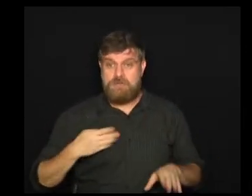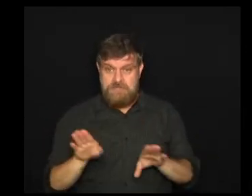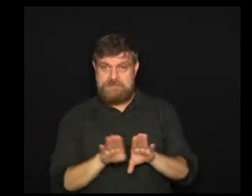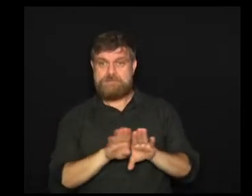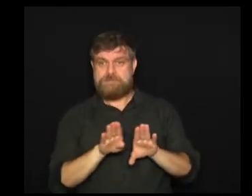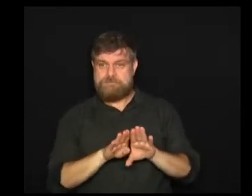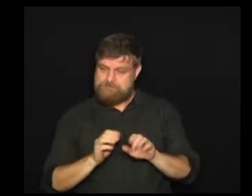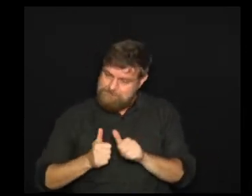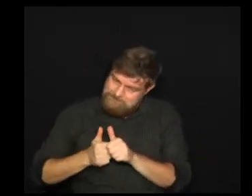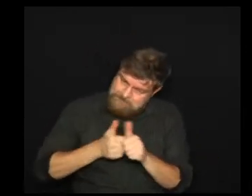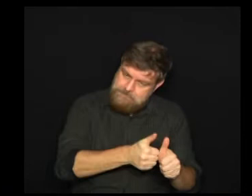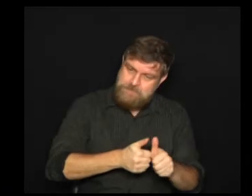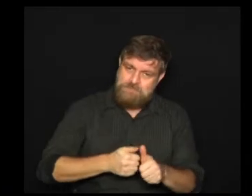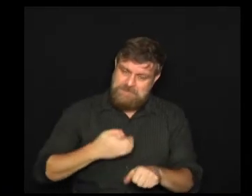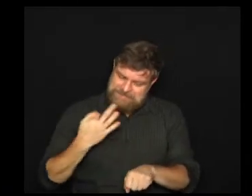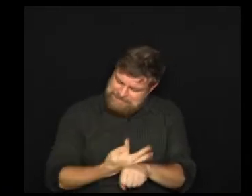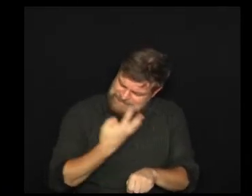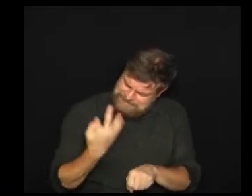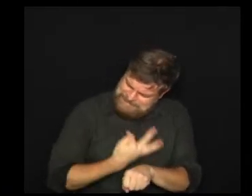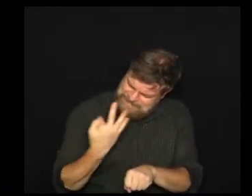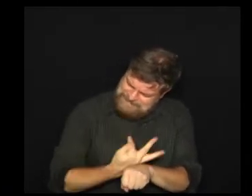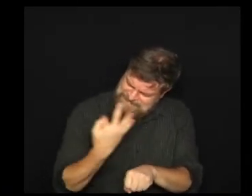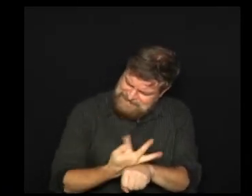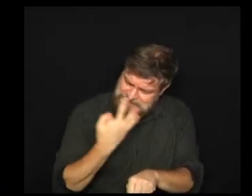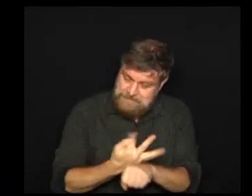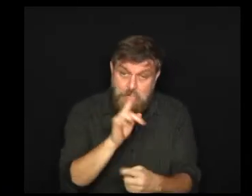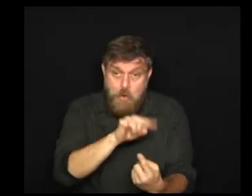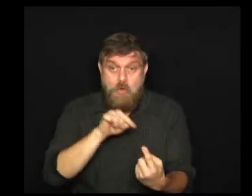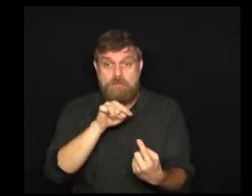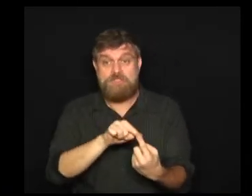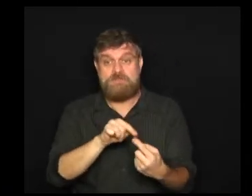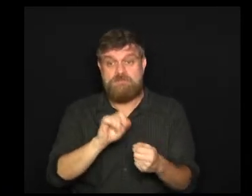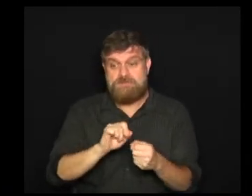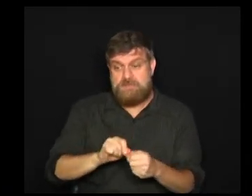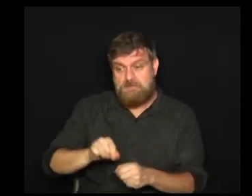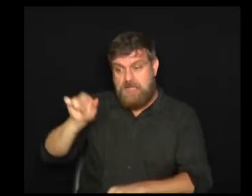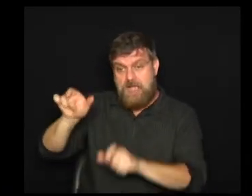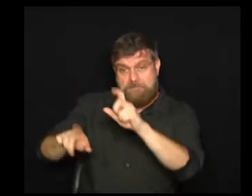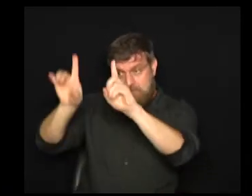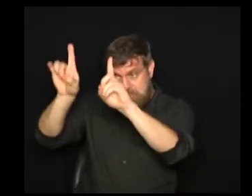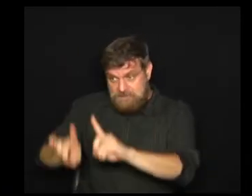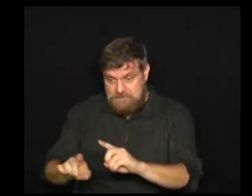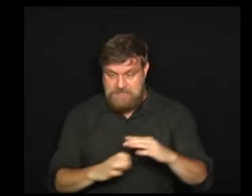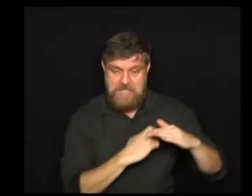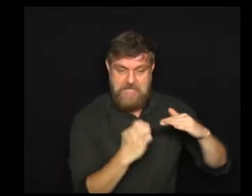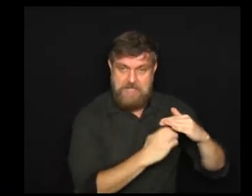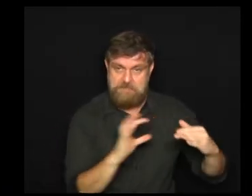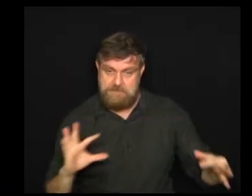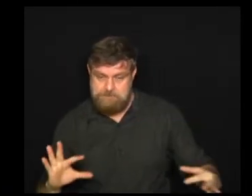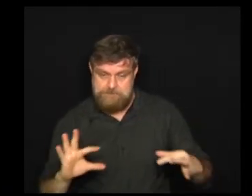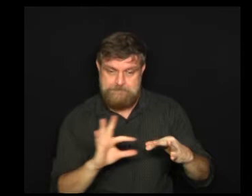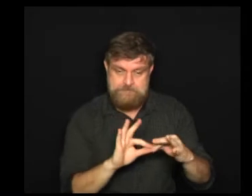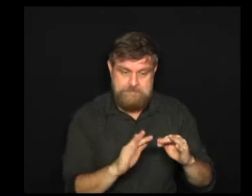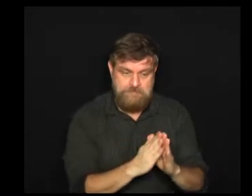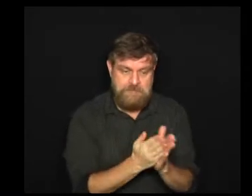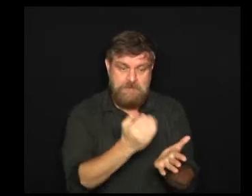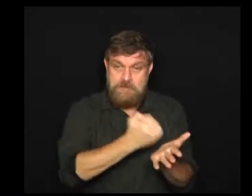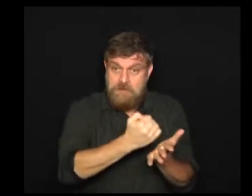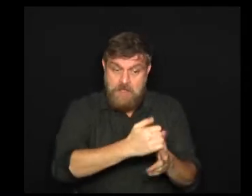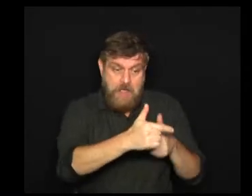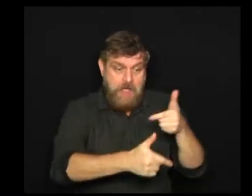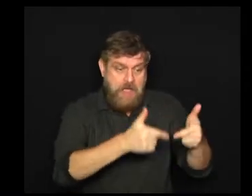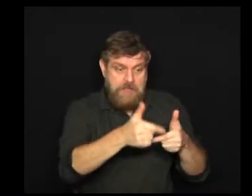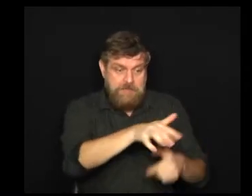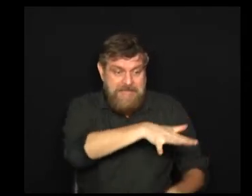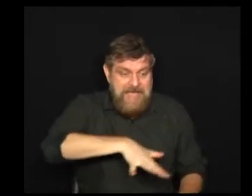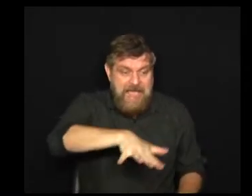né? Estamos aí nessa luta também de tentar fazer com que nós consigamos fazer recolocações no mercado de trabalho para pessoas